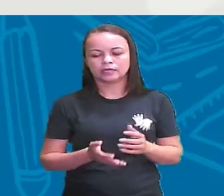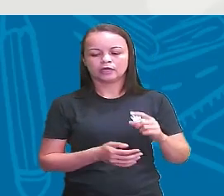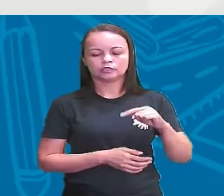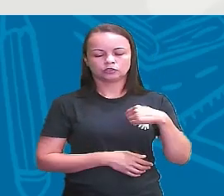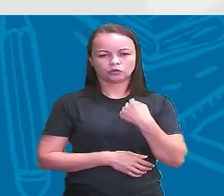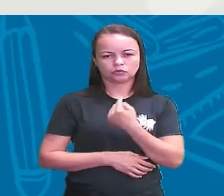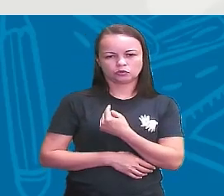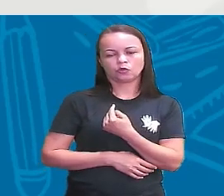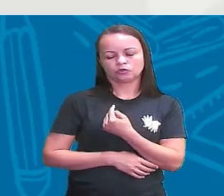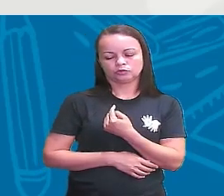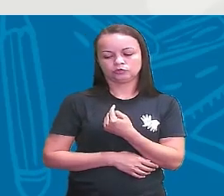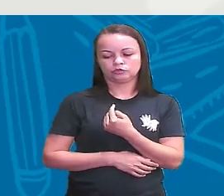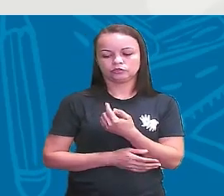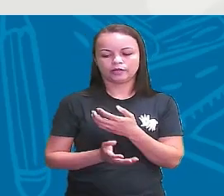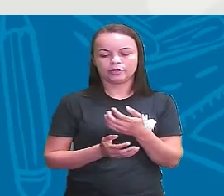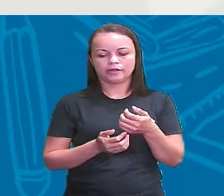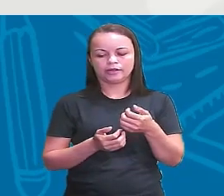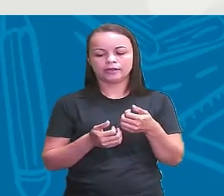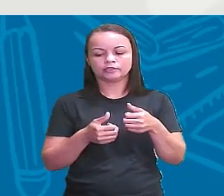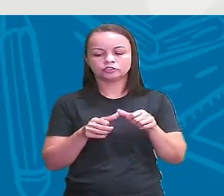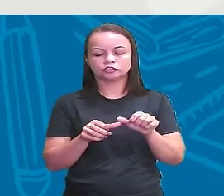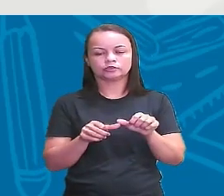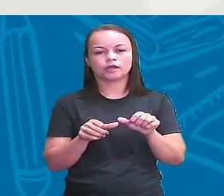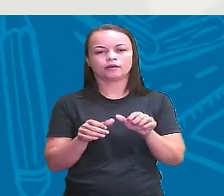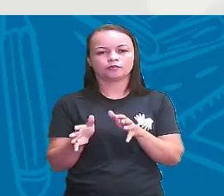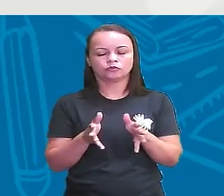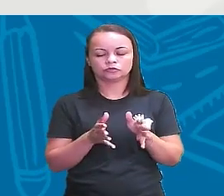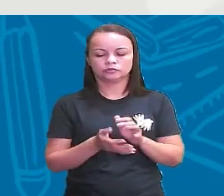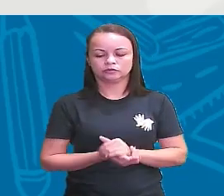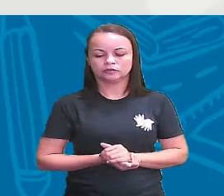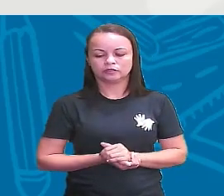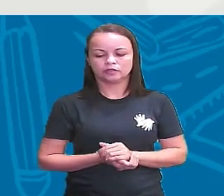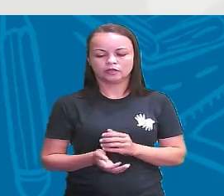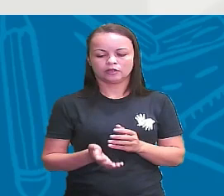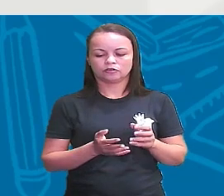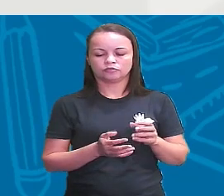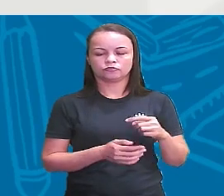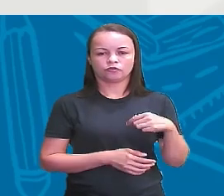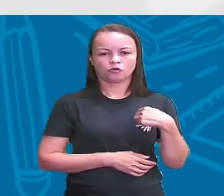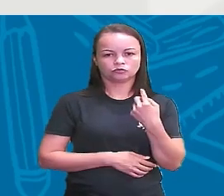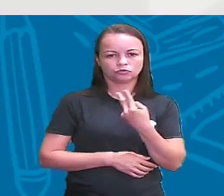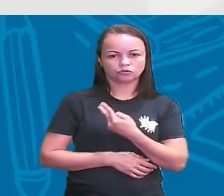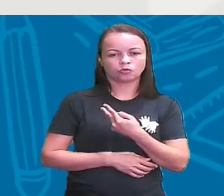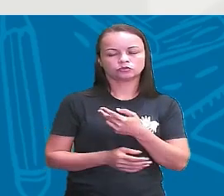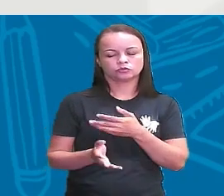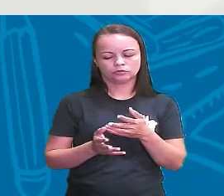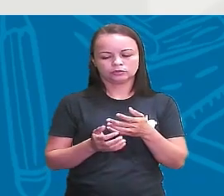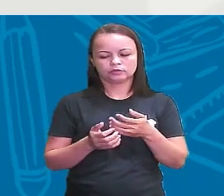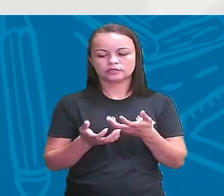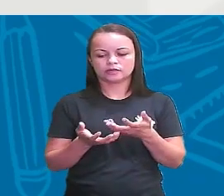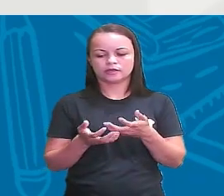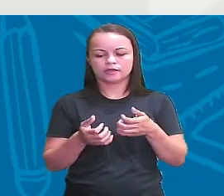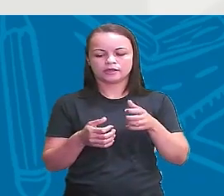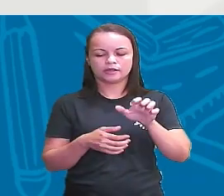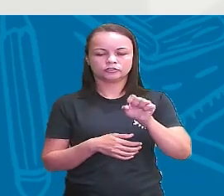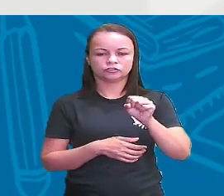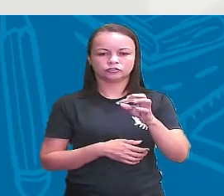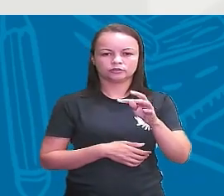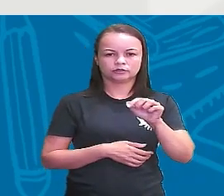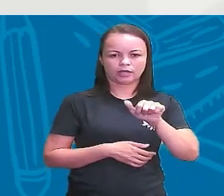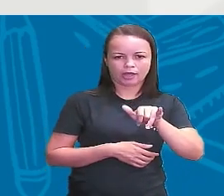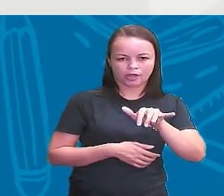nosotras estamos, vosotros ou vosotras estáis, ellos, ellas e